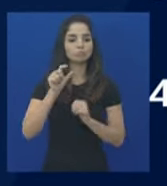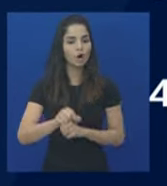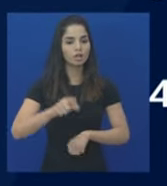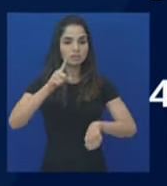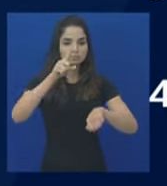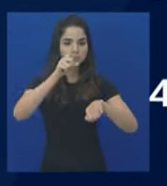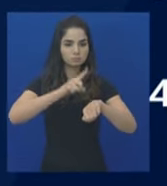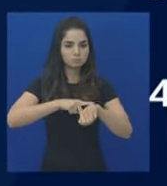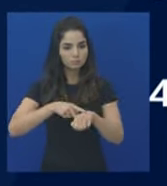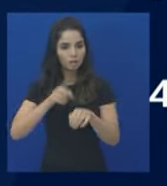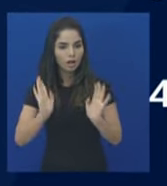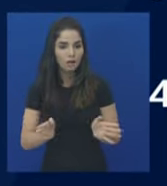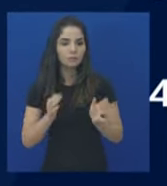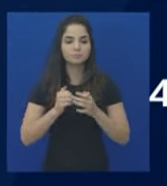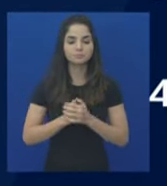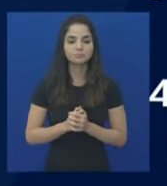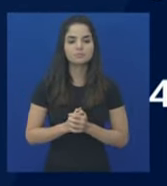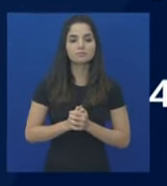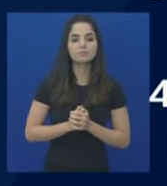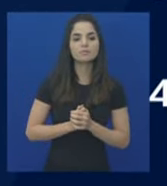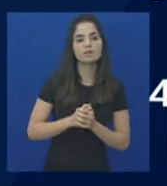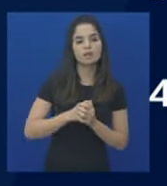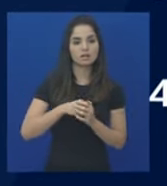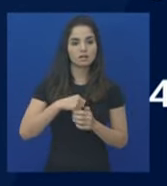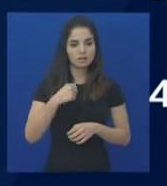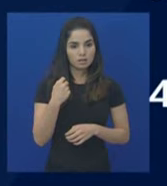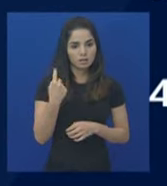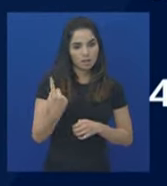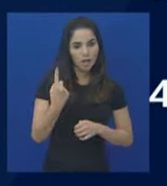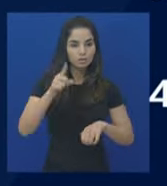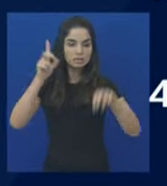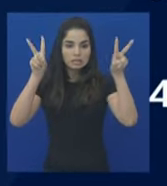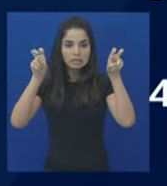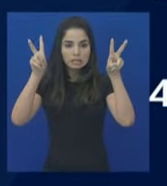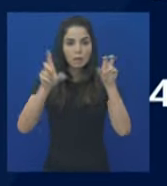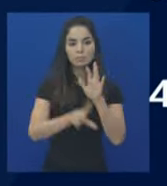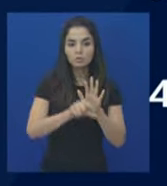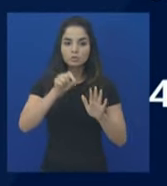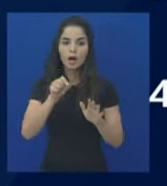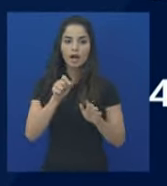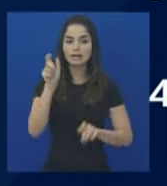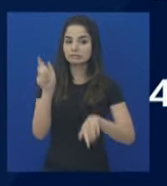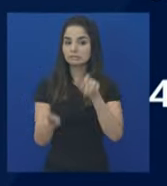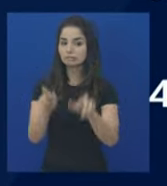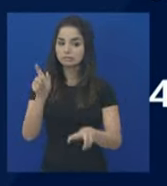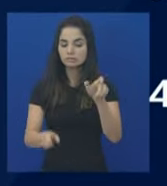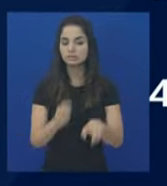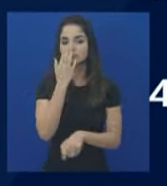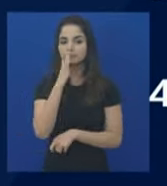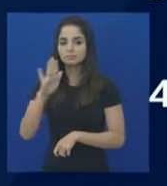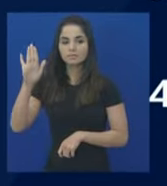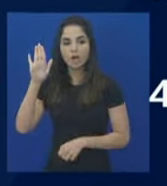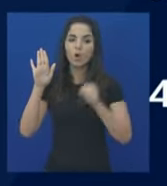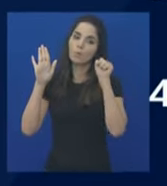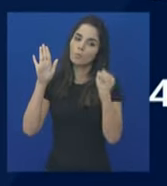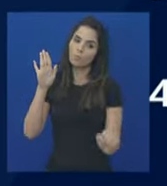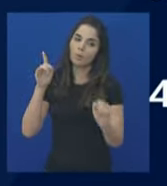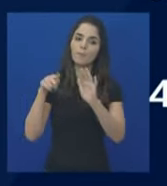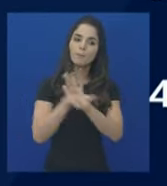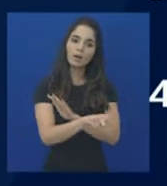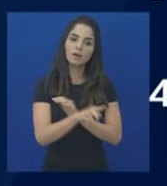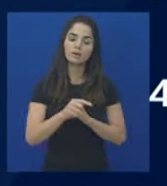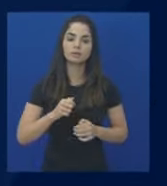primeiro bloco, que terá tema determinado por sorteio e somente nele, cada candidato poderá fazer uma pergunta.